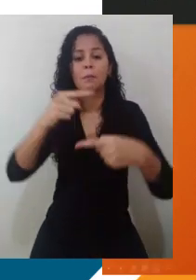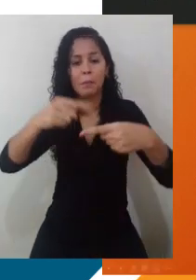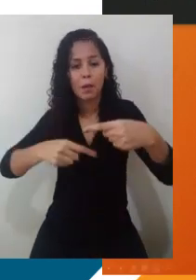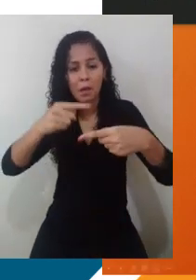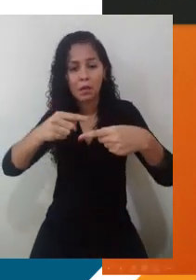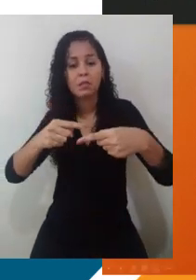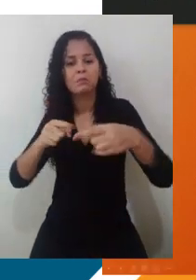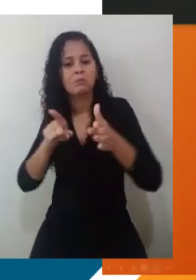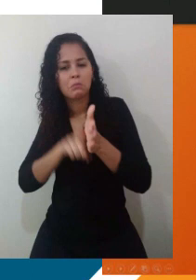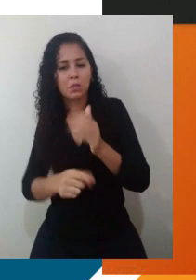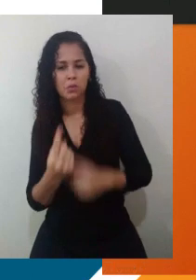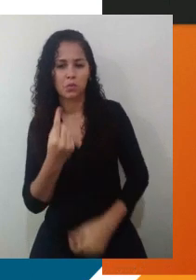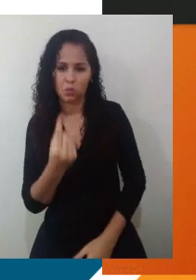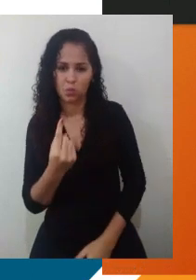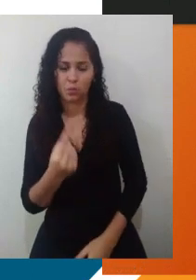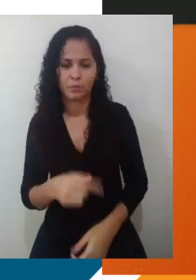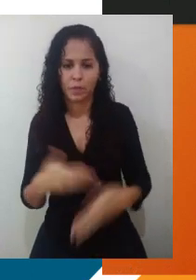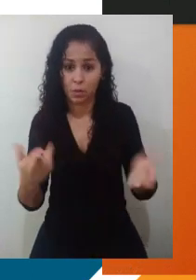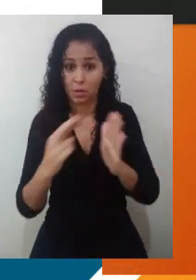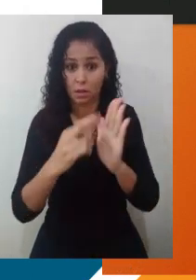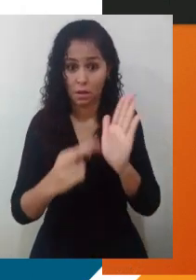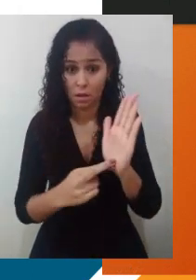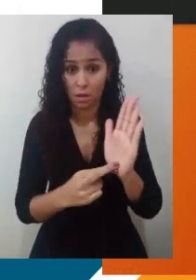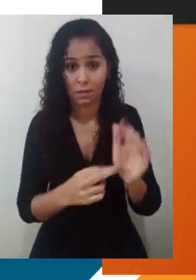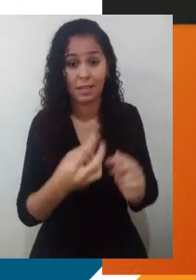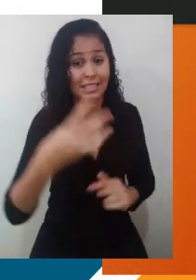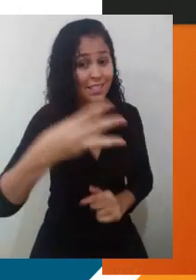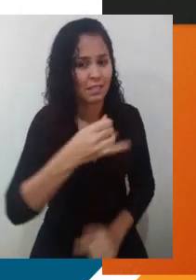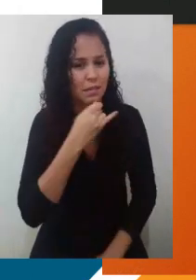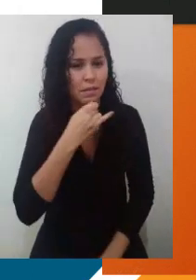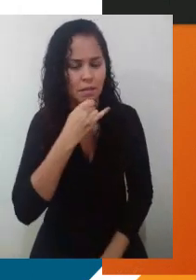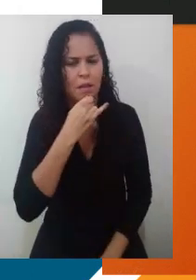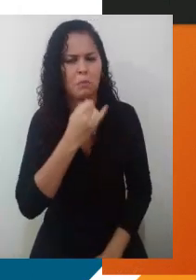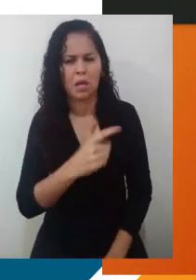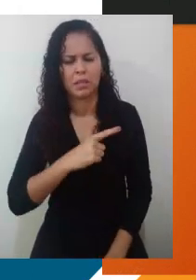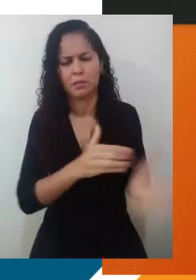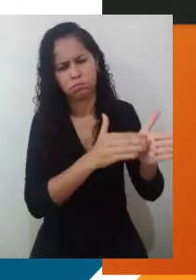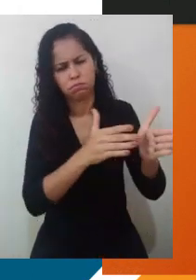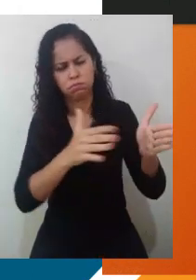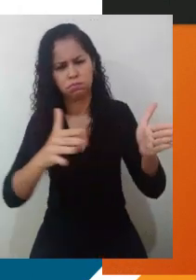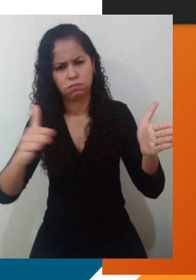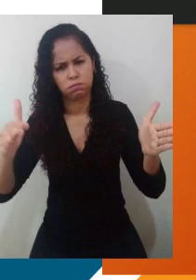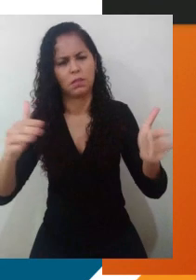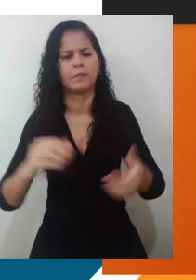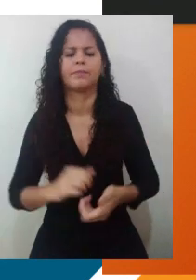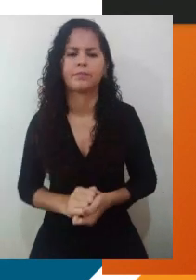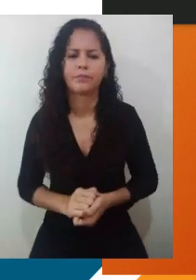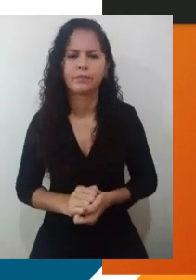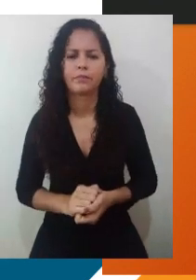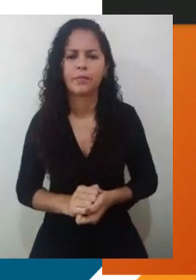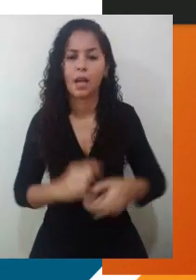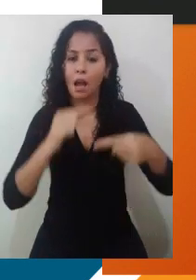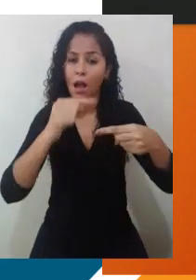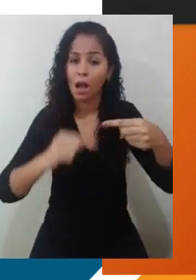Vamos então aplicar a regra geral num terceiro exemplo. 1 mais meio, mais 1 quarto, mais 1 oitavo, mais 1 16avos. A razão